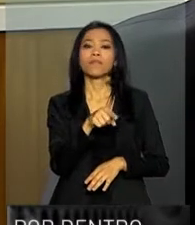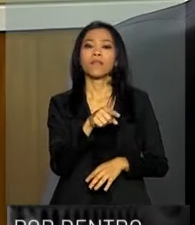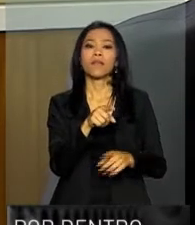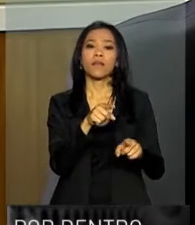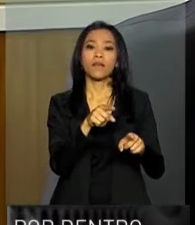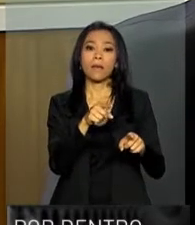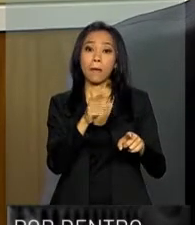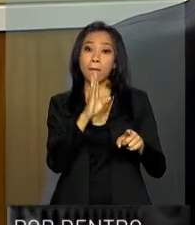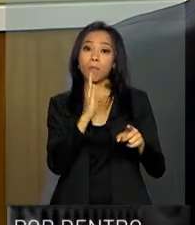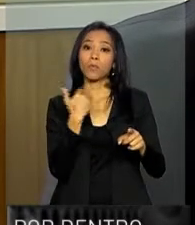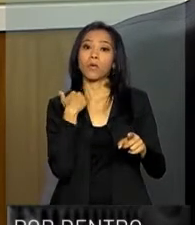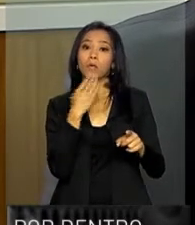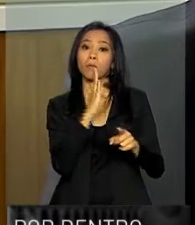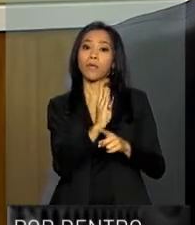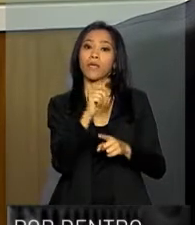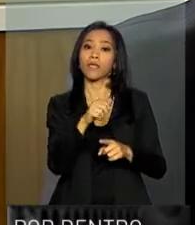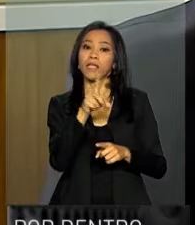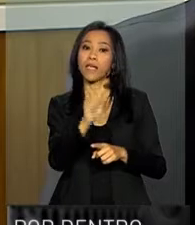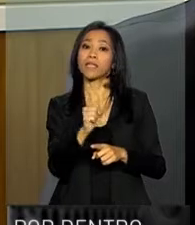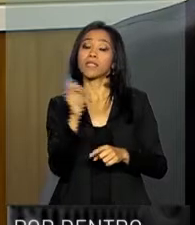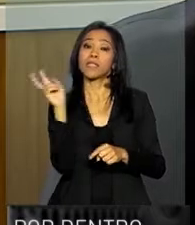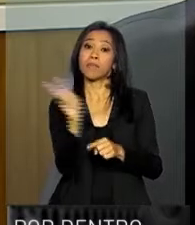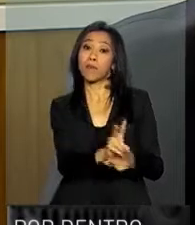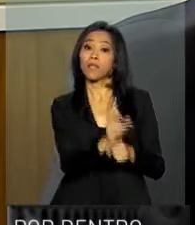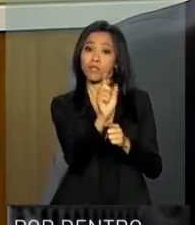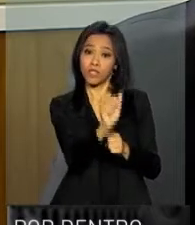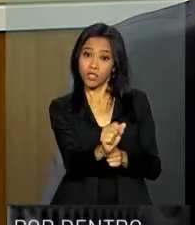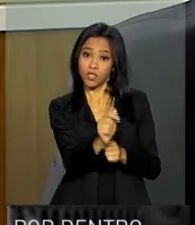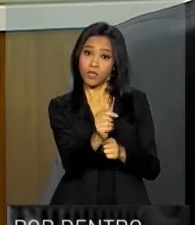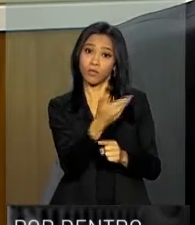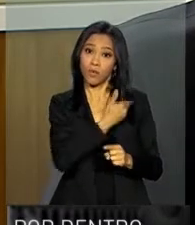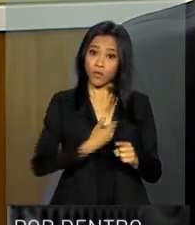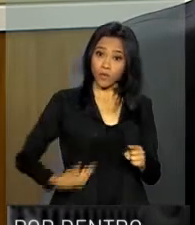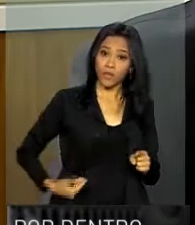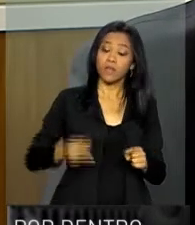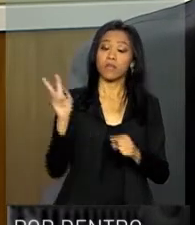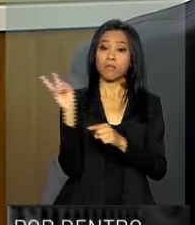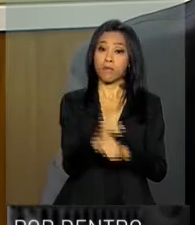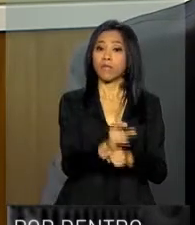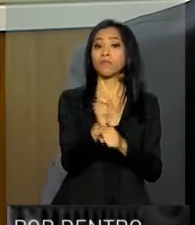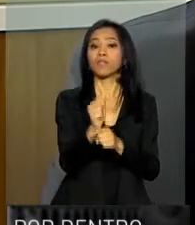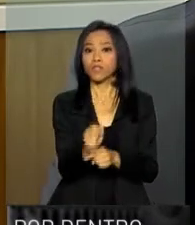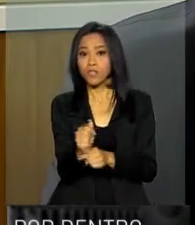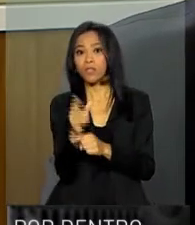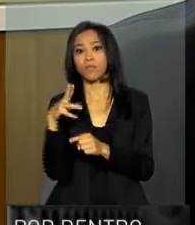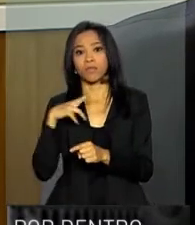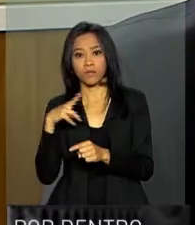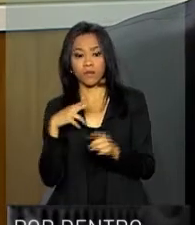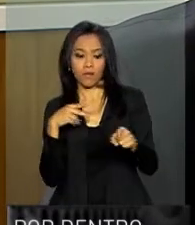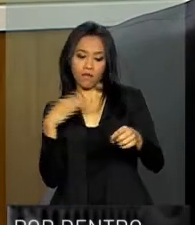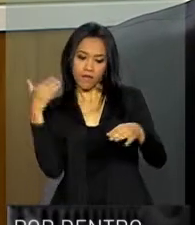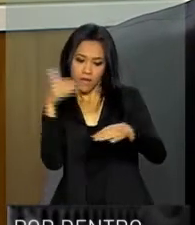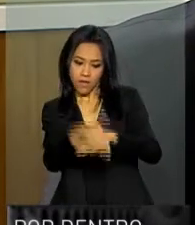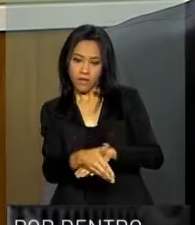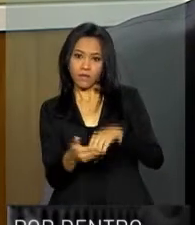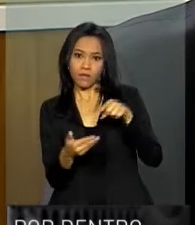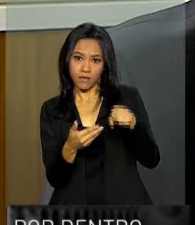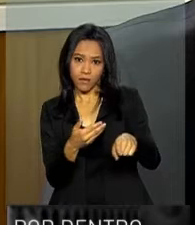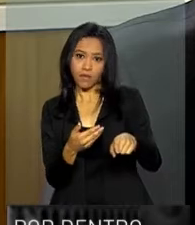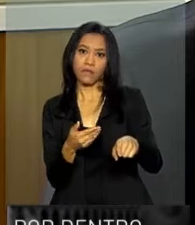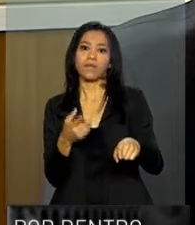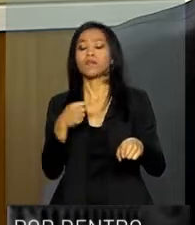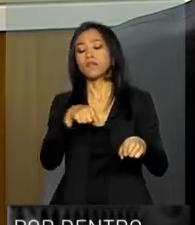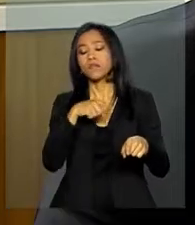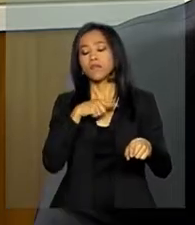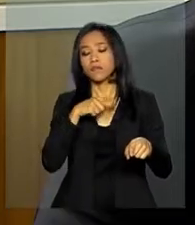bnds lá estão empréstimos públicos e privados ou seja que está sendo feito no ceará nesse prodetur nós estamos expandindo no prodetur